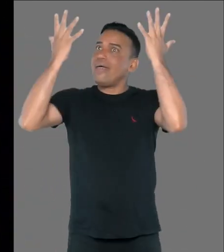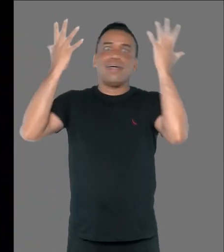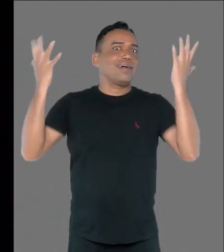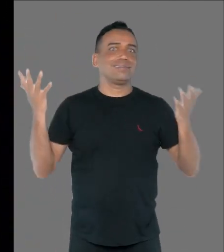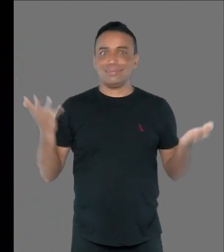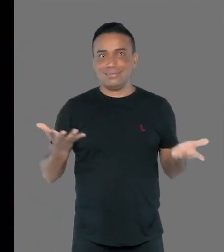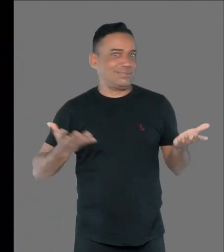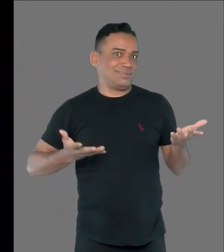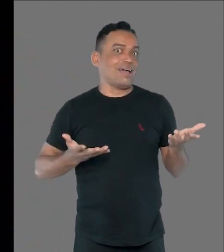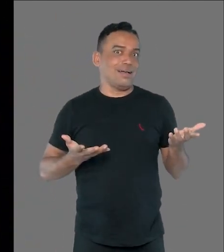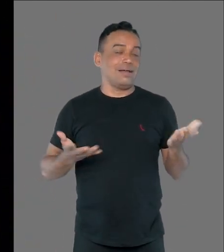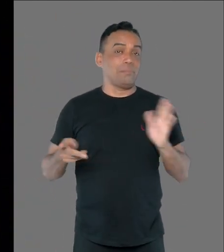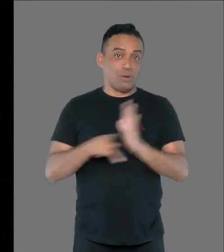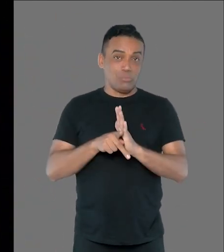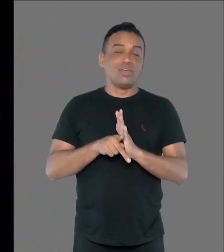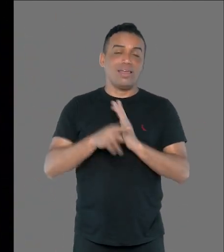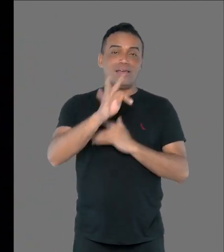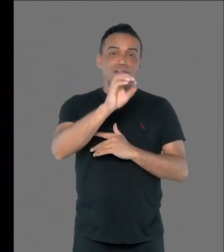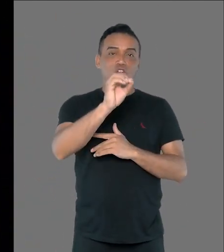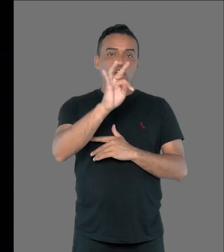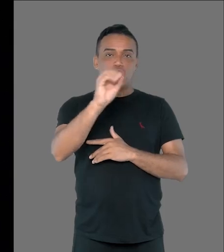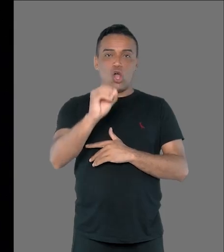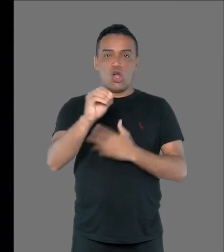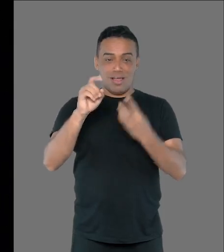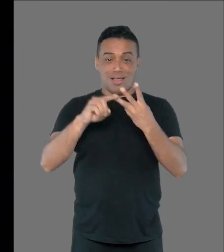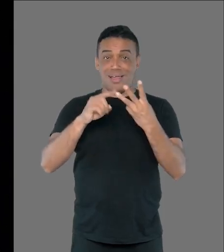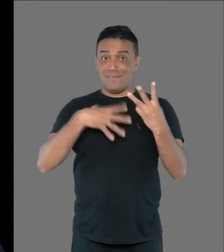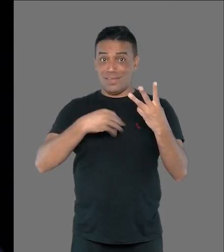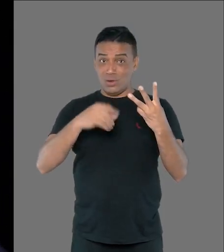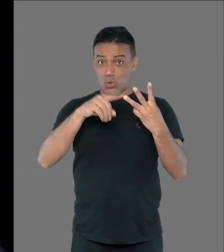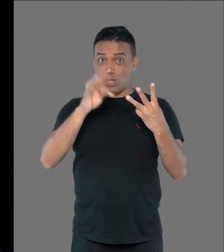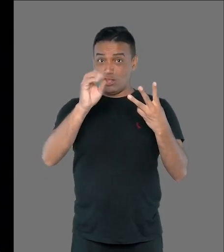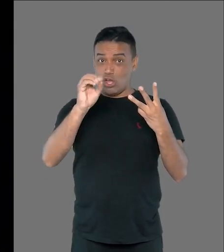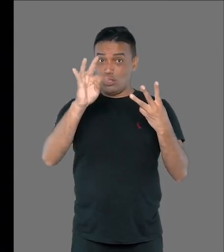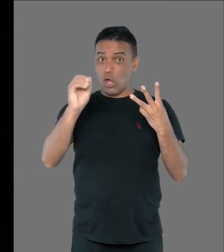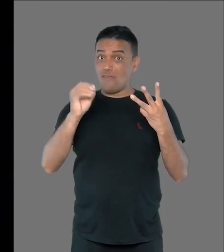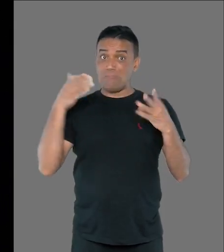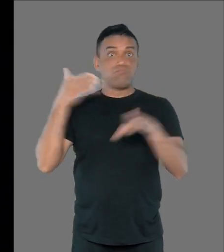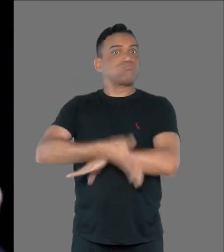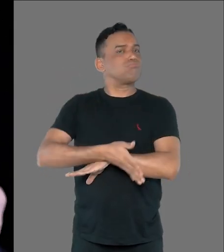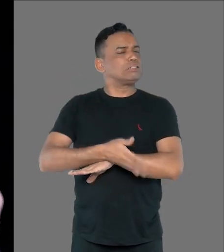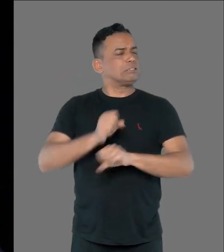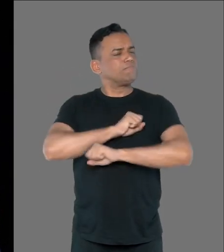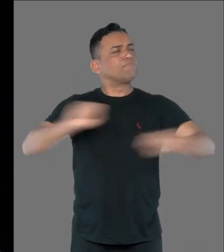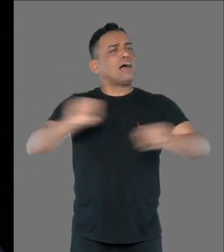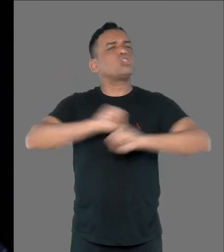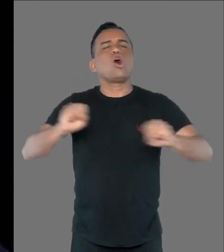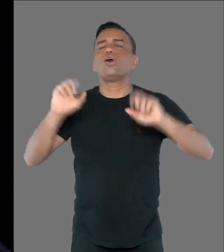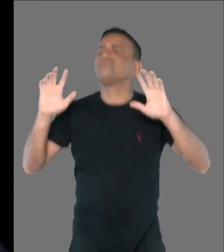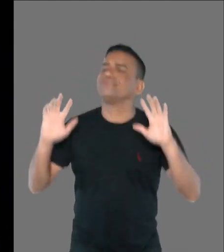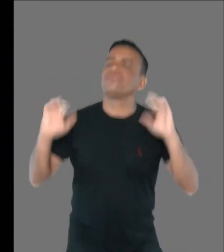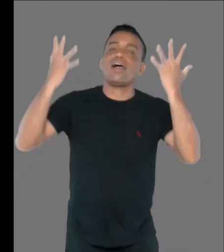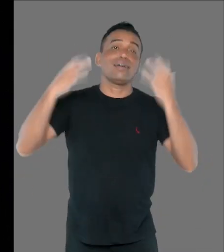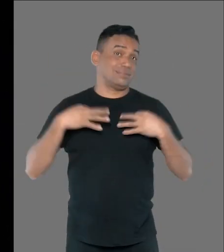a qual o Totó vai aderir, mas com uma fome de quem não comia há muito tempo. Ele adora a festa, ele